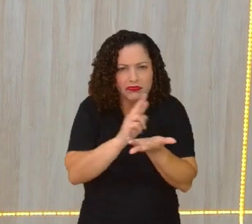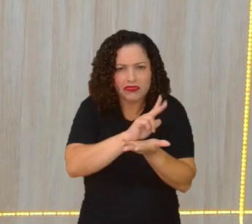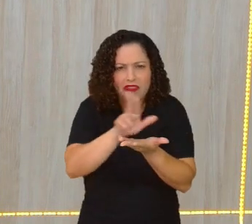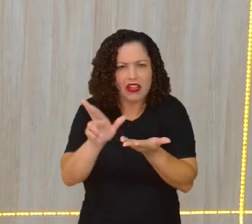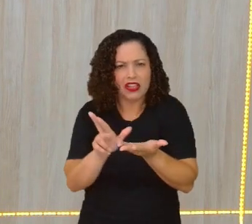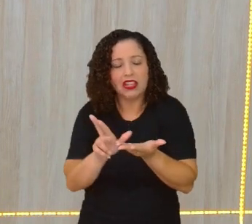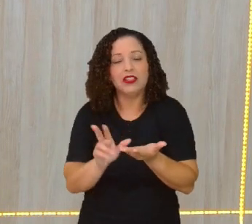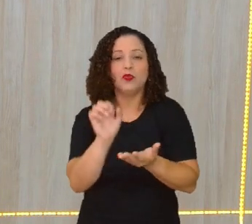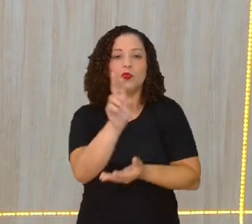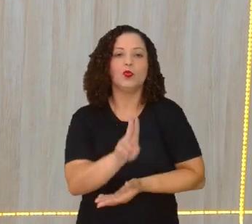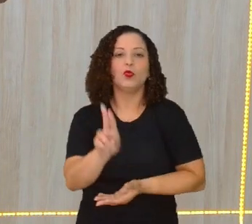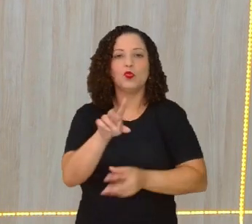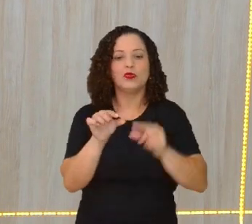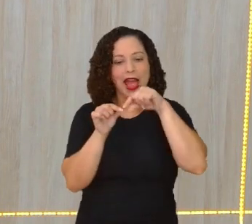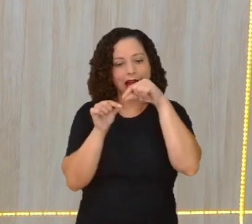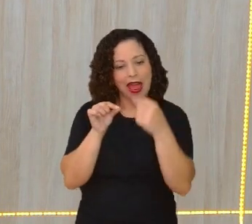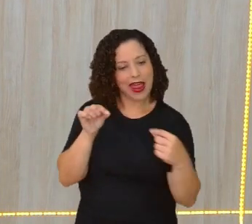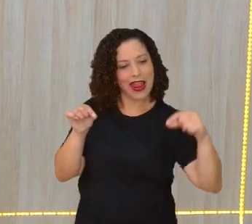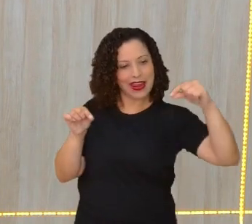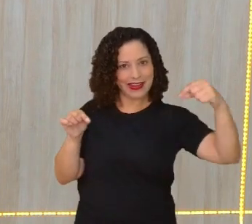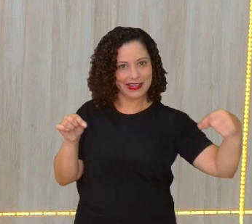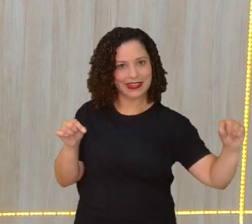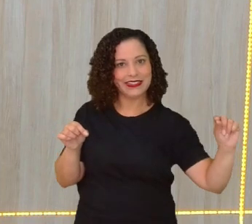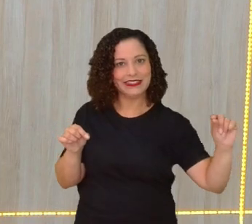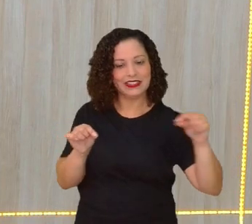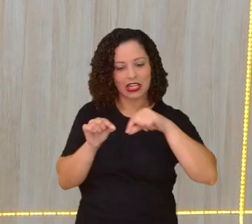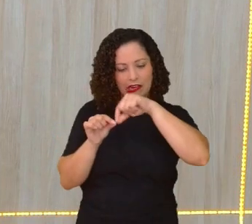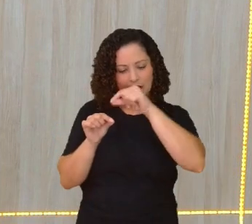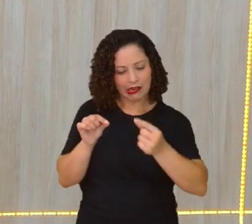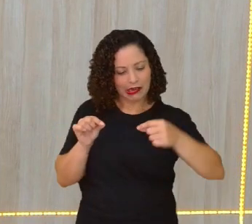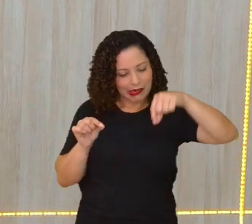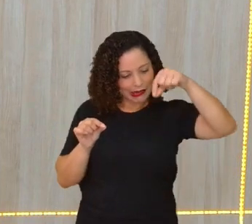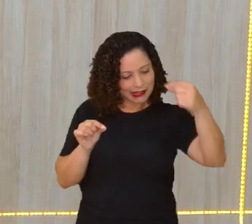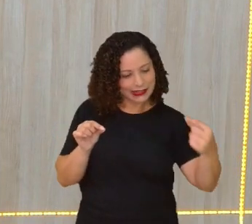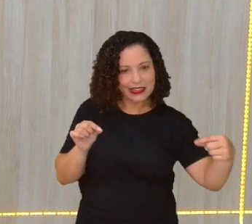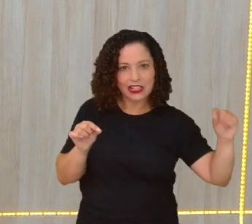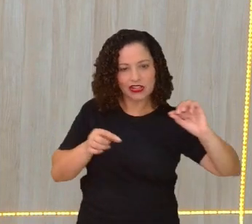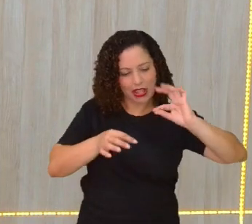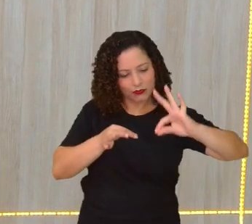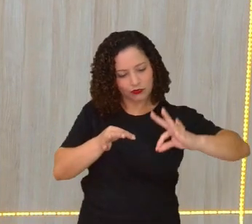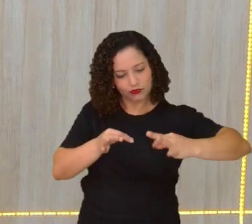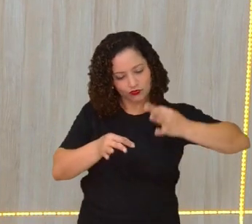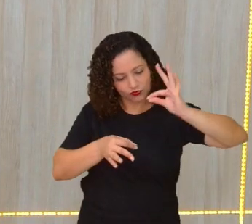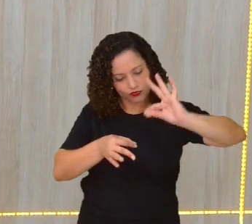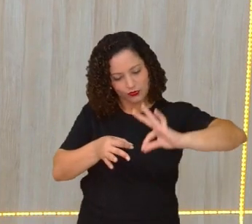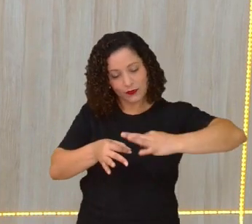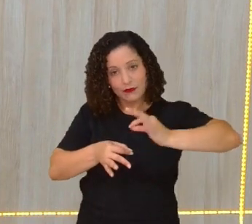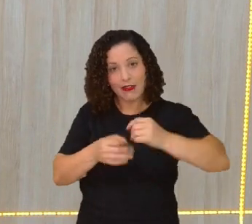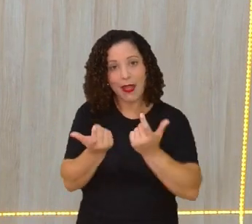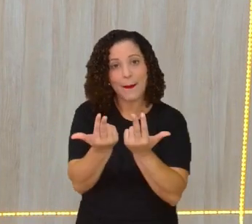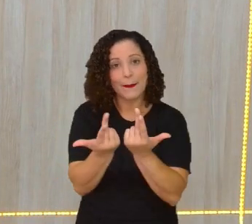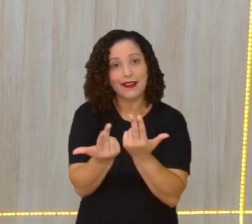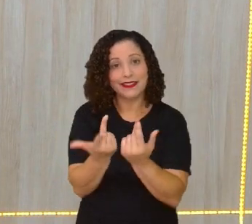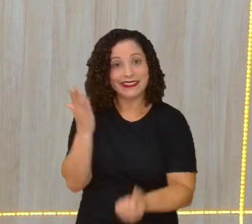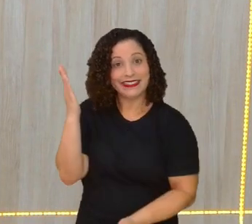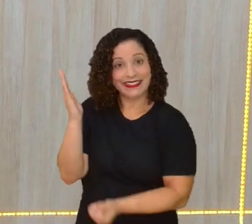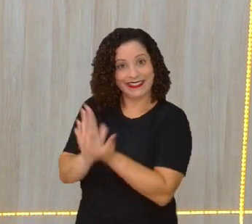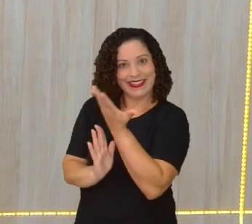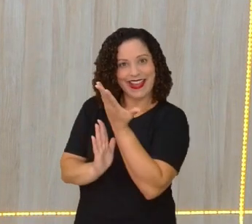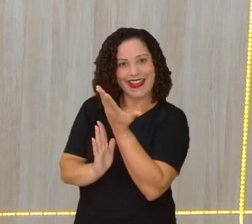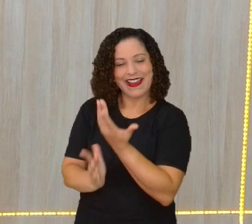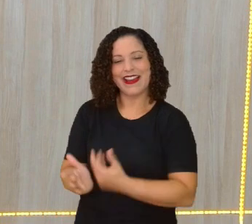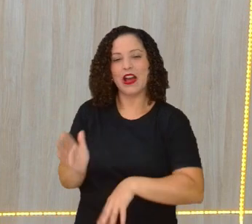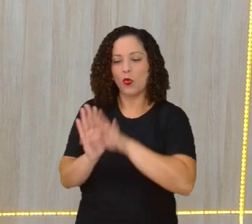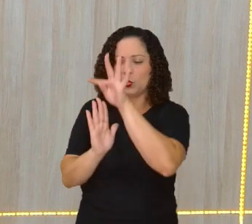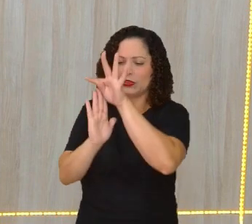Com linhas, não é? Vou falar com linhas. E aí, quando estamos tecendo um texto, não é diferente. Estamos tecendo a linha, não é? Parece